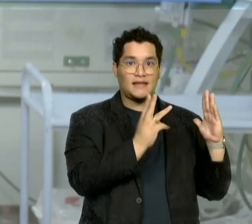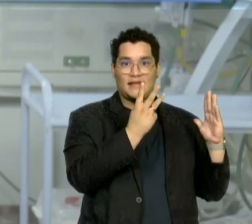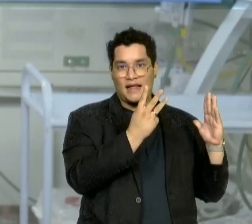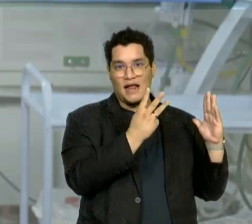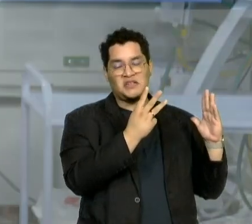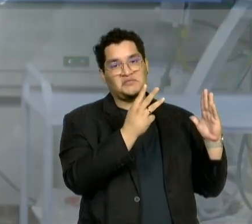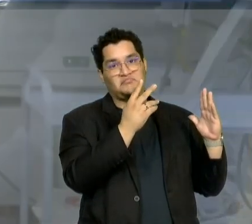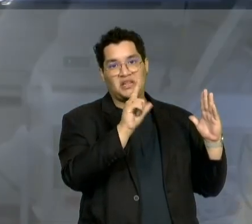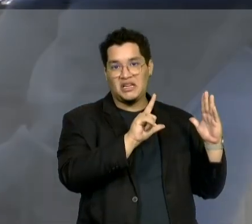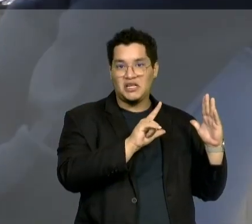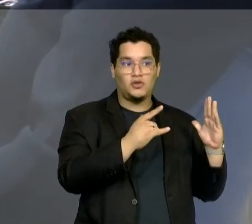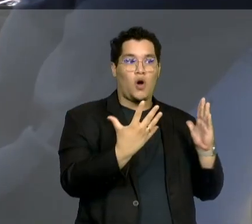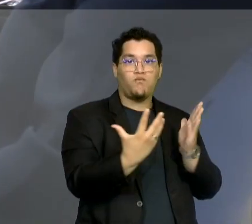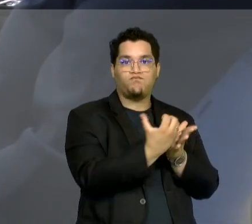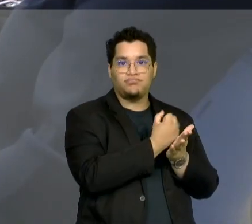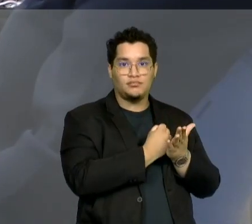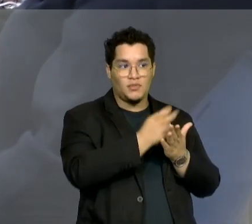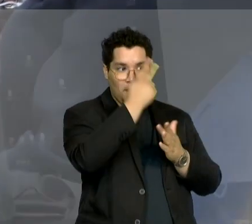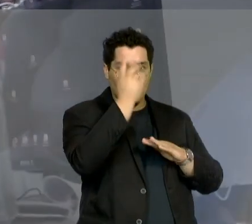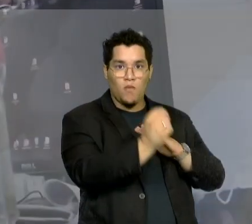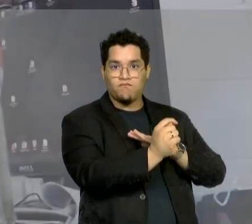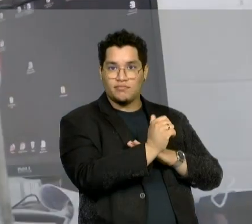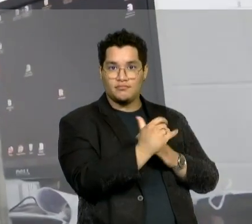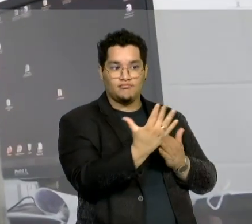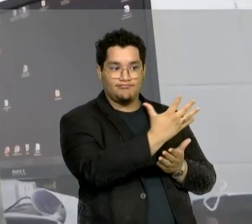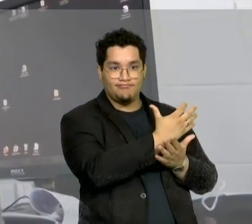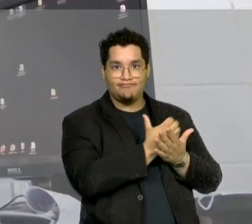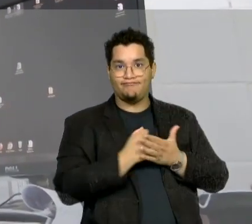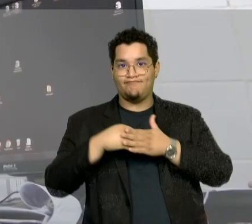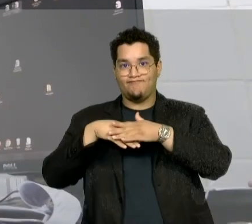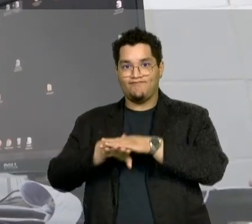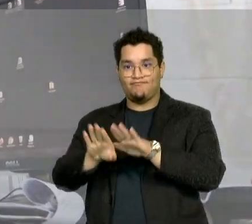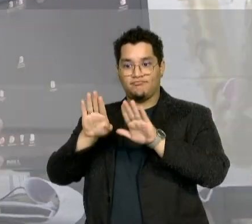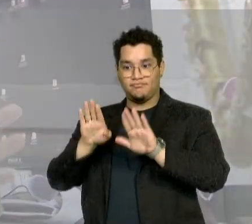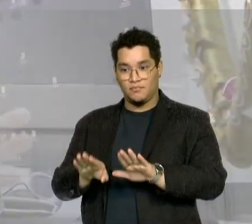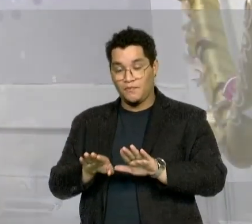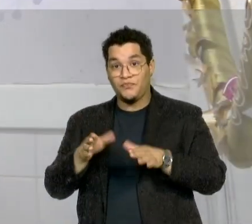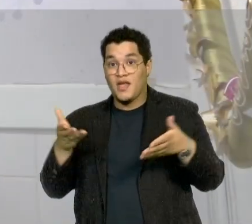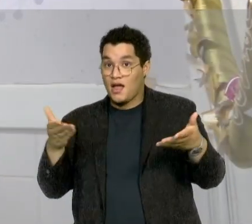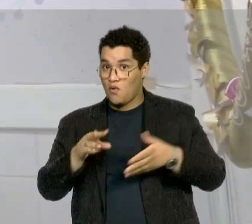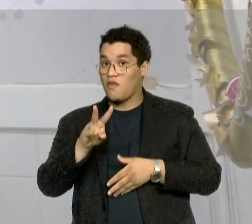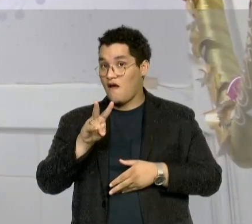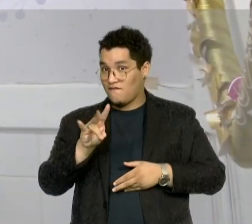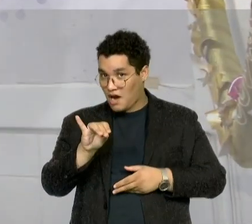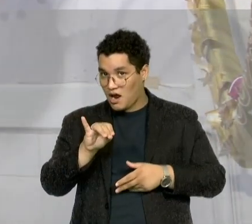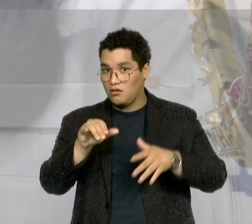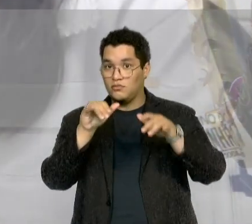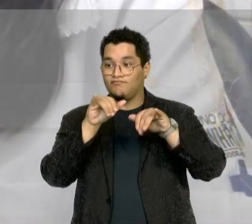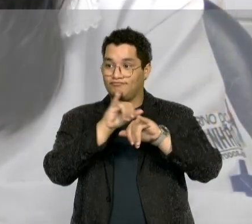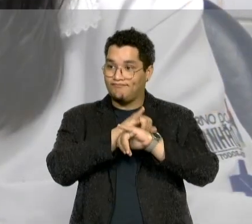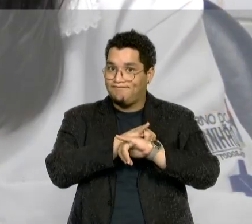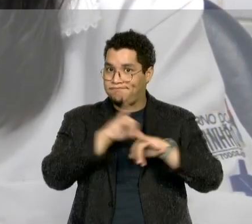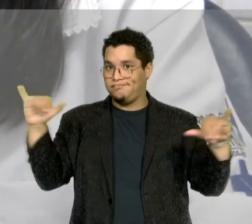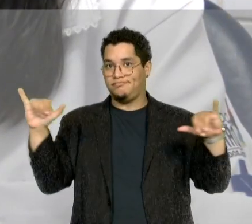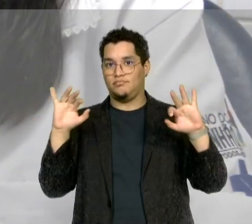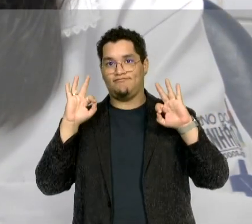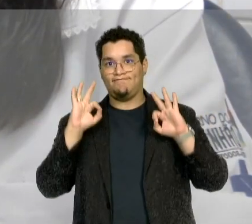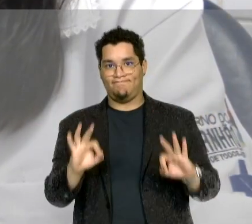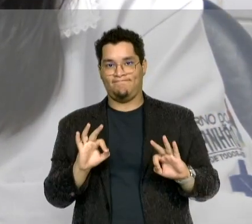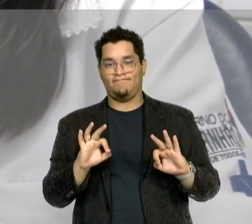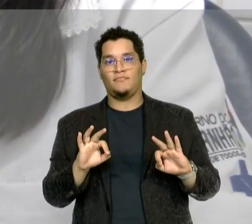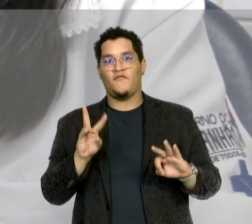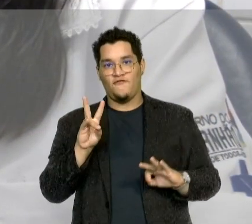recém-nascidos prematuros. Para aumentar o estoque, a maternidade vai reforçar a campanha de doação de leite. A campanha vem